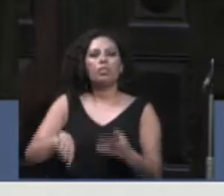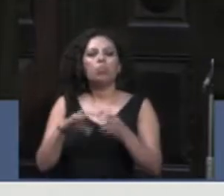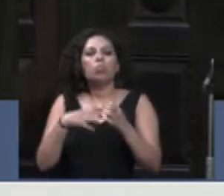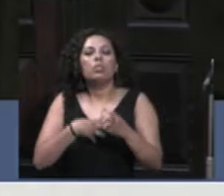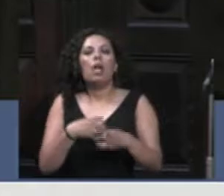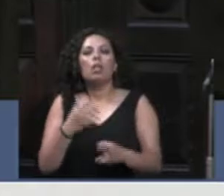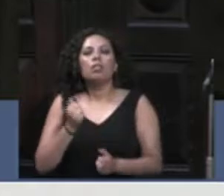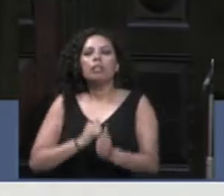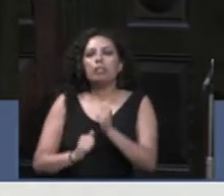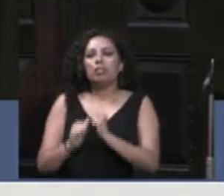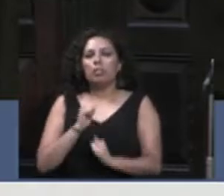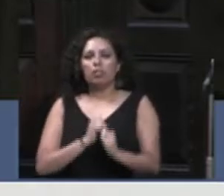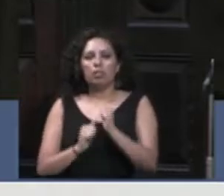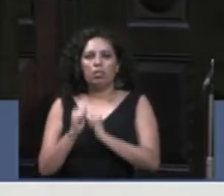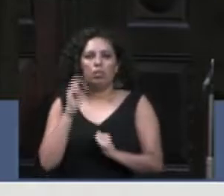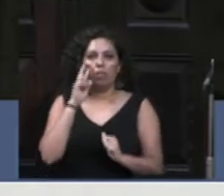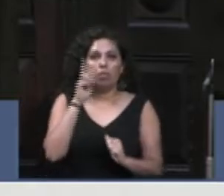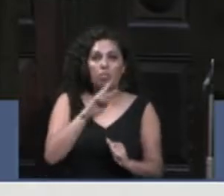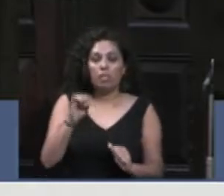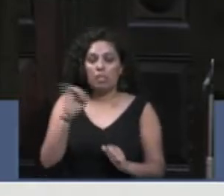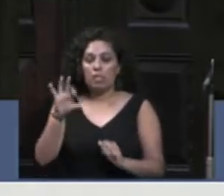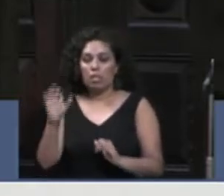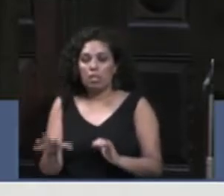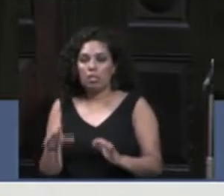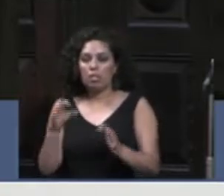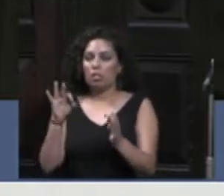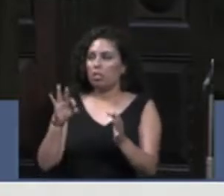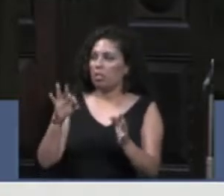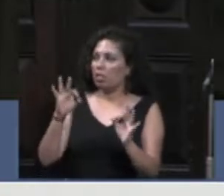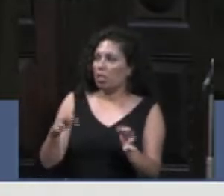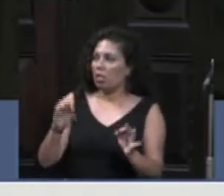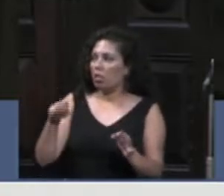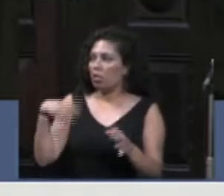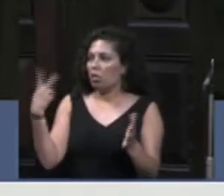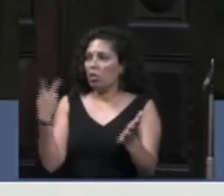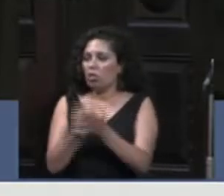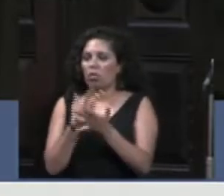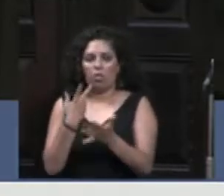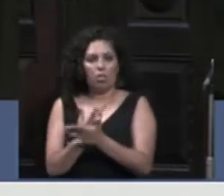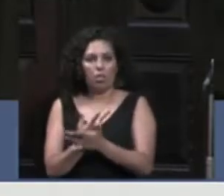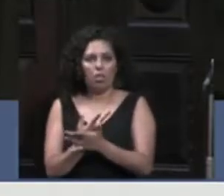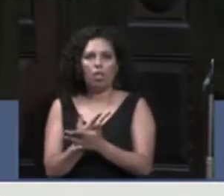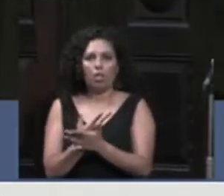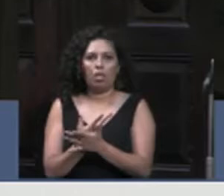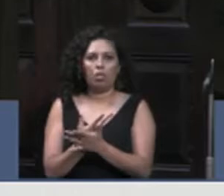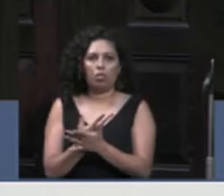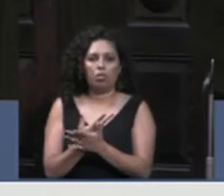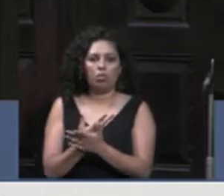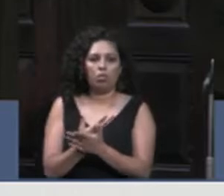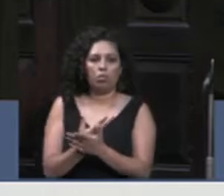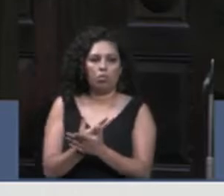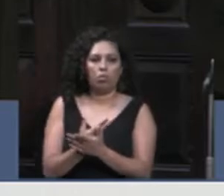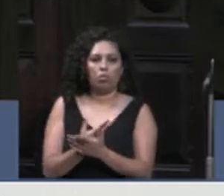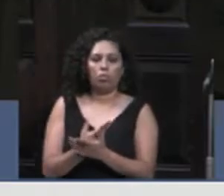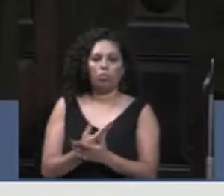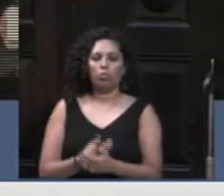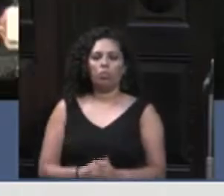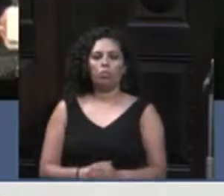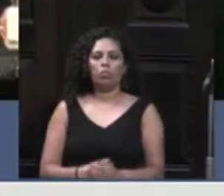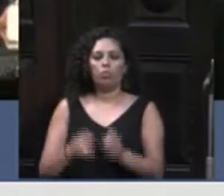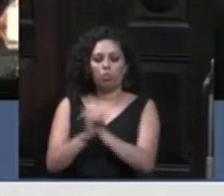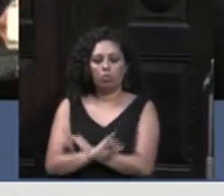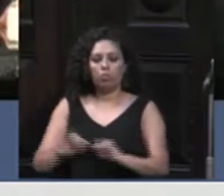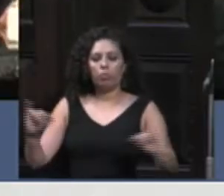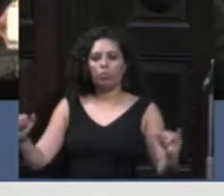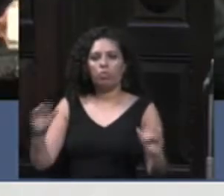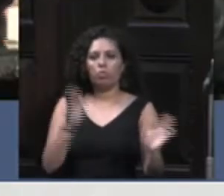justamente para corrigir uma injustiça que o Tribunal de Justiça quer cometer com as pessoas do interior do Rio de Janeiro. Obrigado, senhor presidente.